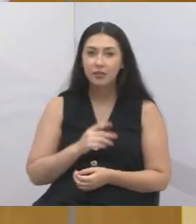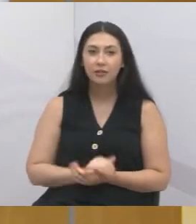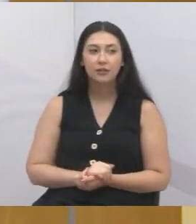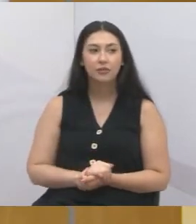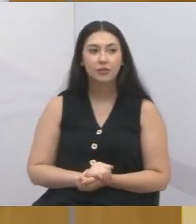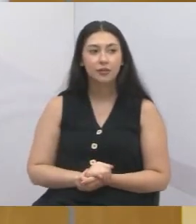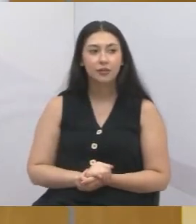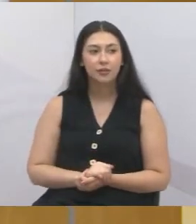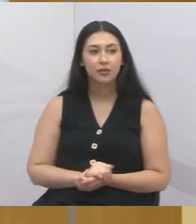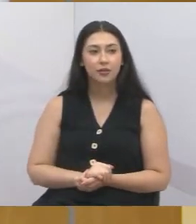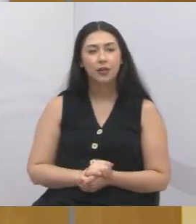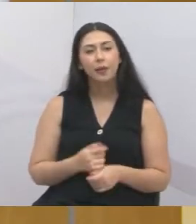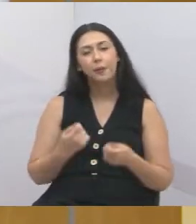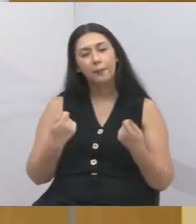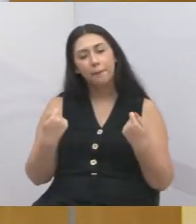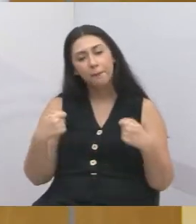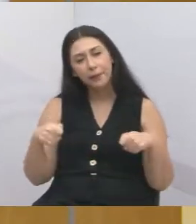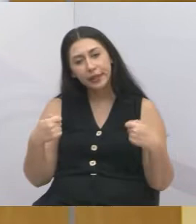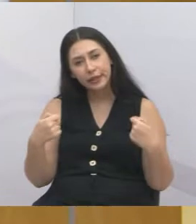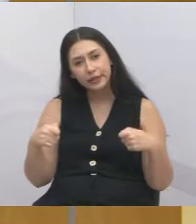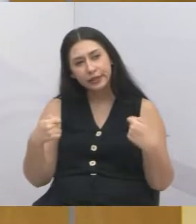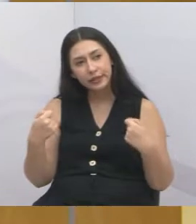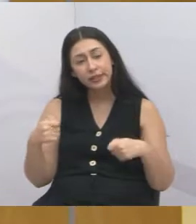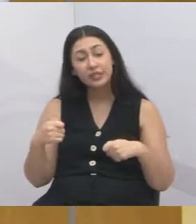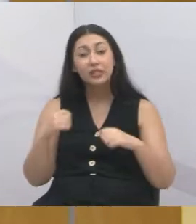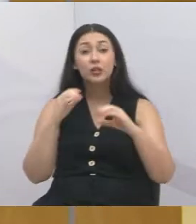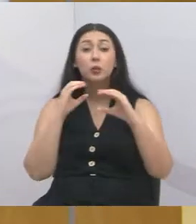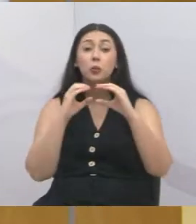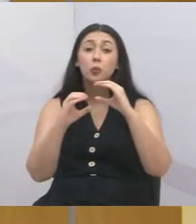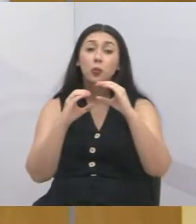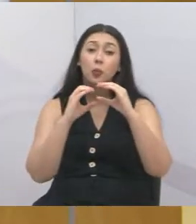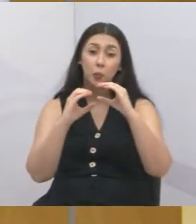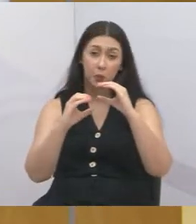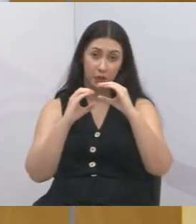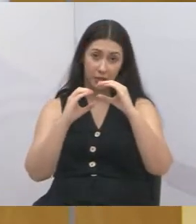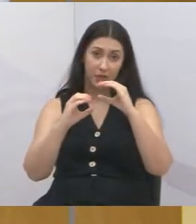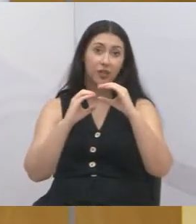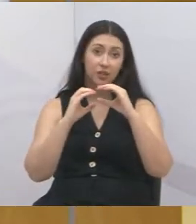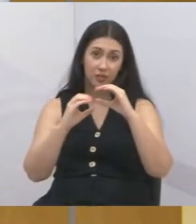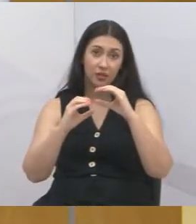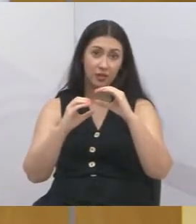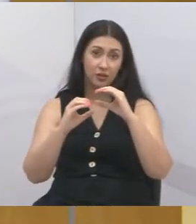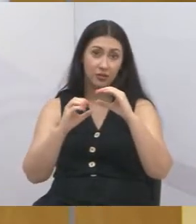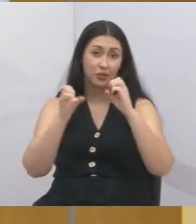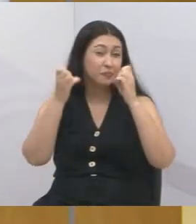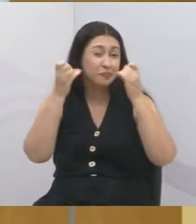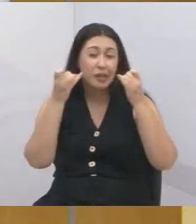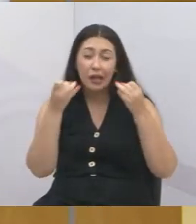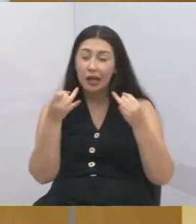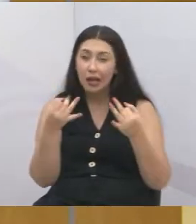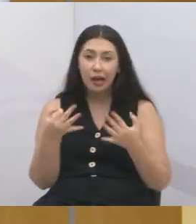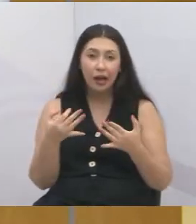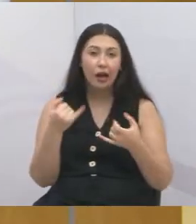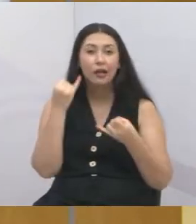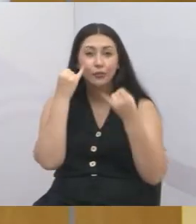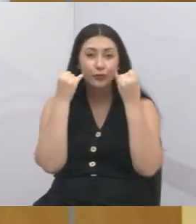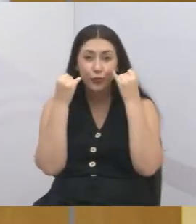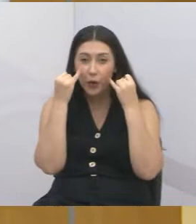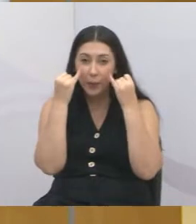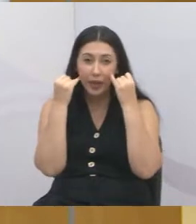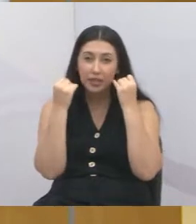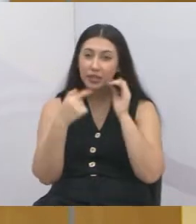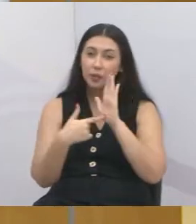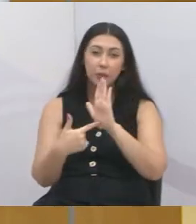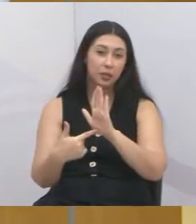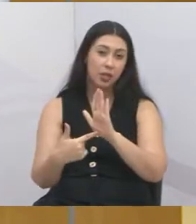que tenha um pouquinho mais de comunicação, uma amplitude hoje nas informações, através